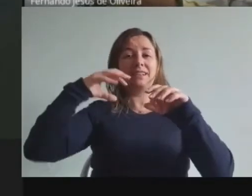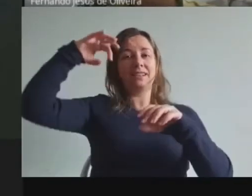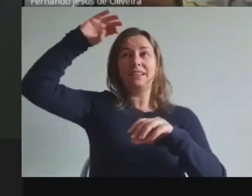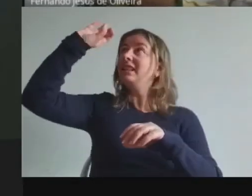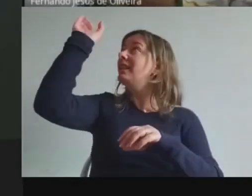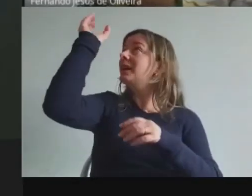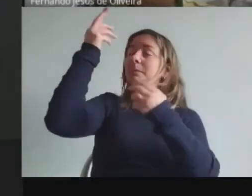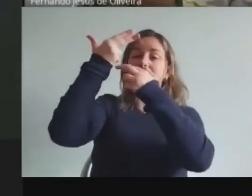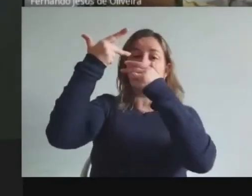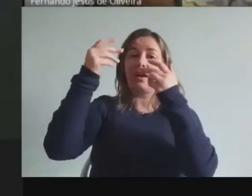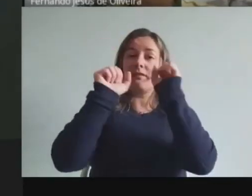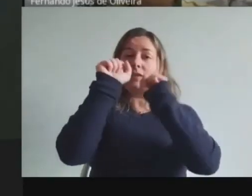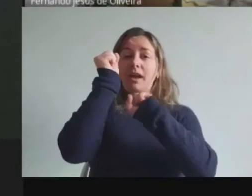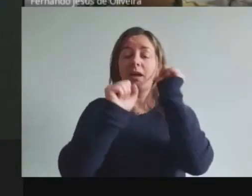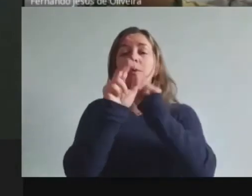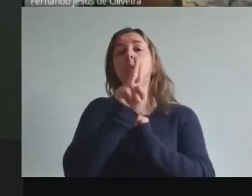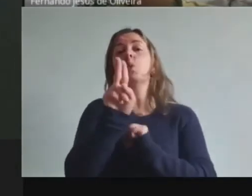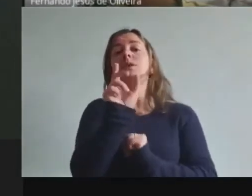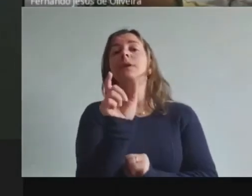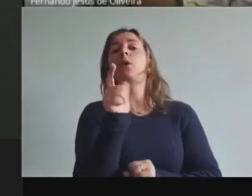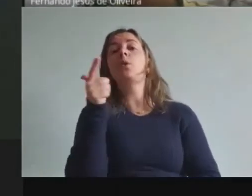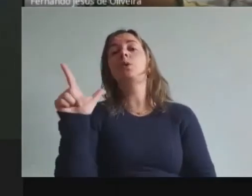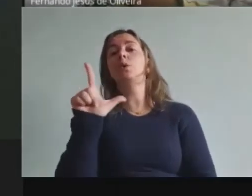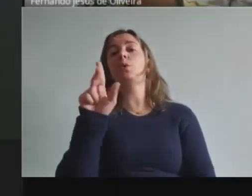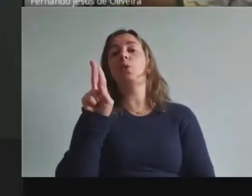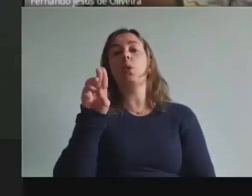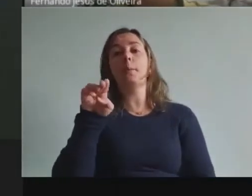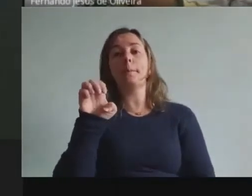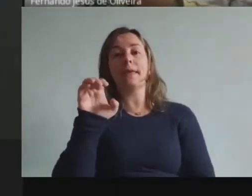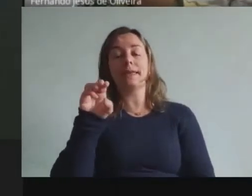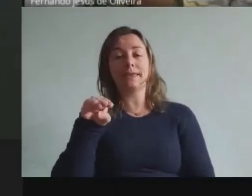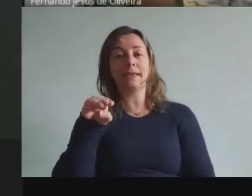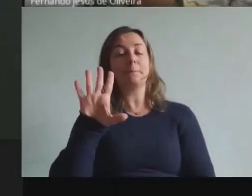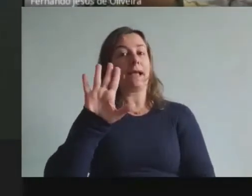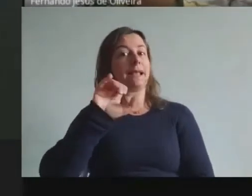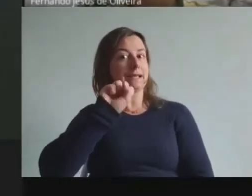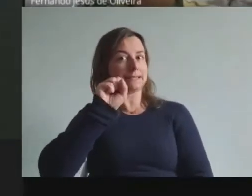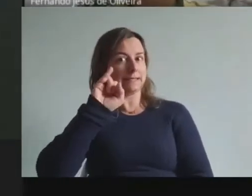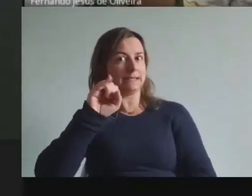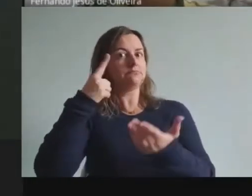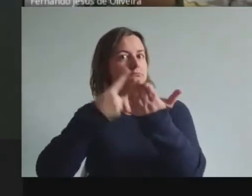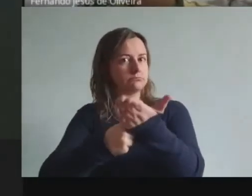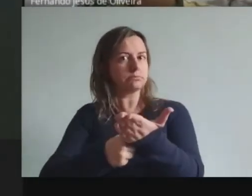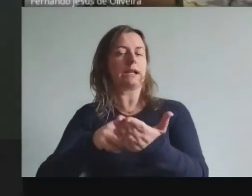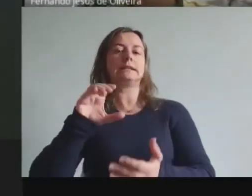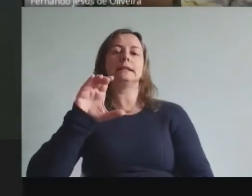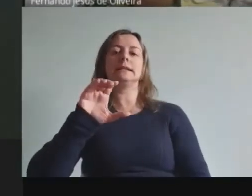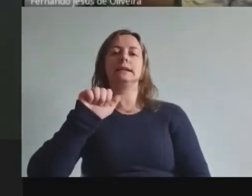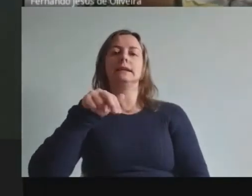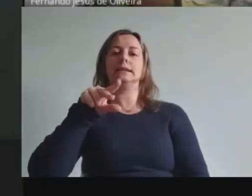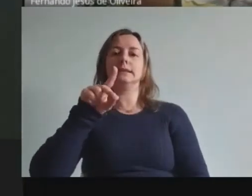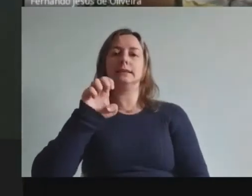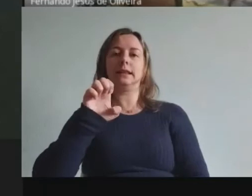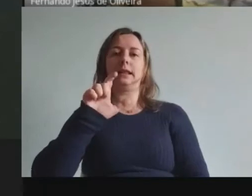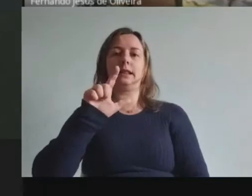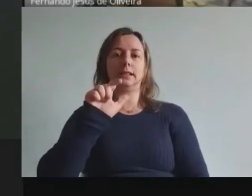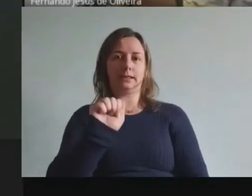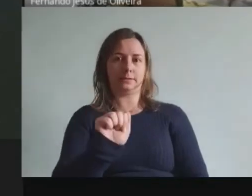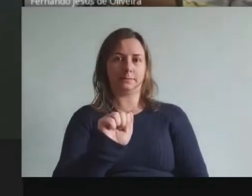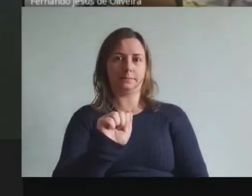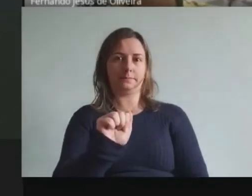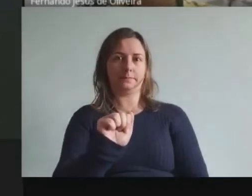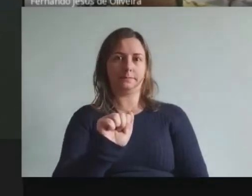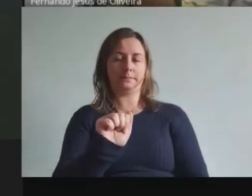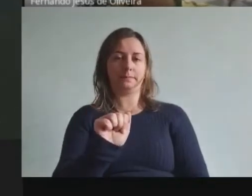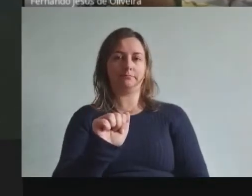lúmen, tá? Mas, enfim, a unidade do Sistema Internacional é o candela. tá? É o equivalente ao lumen no